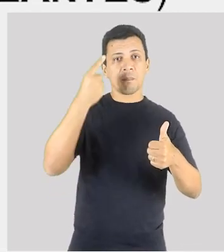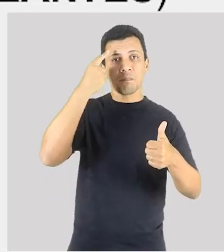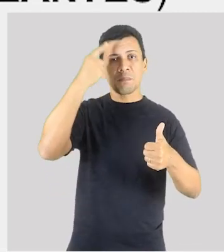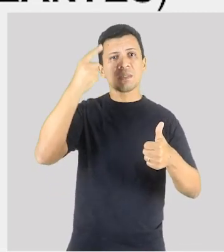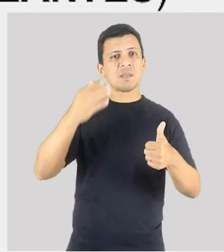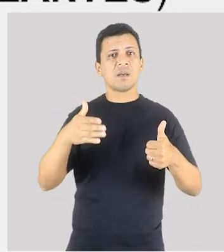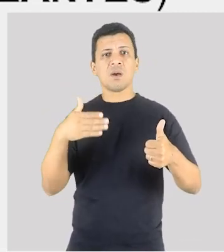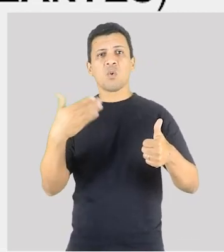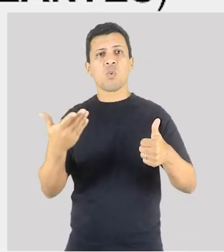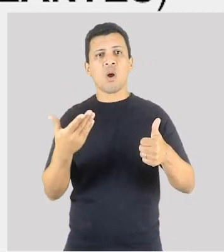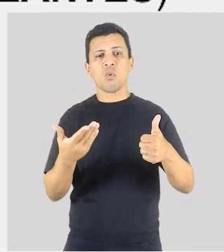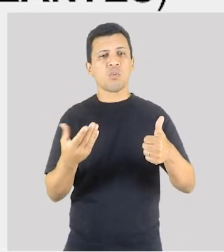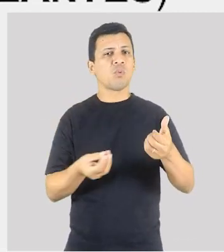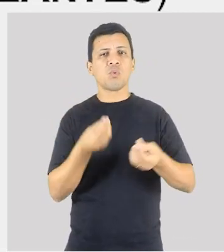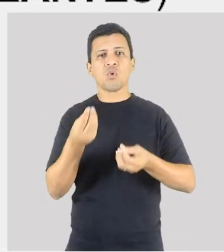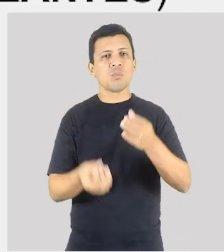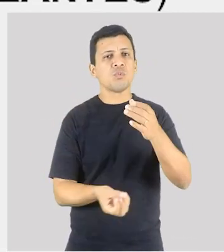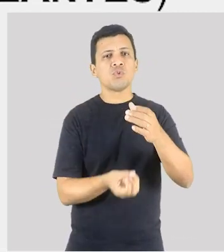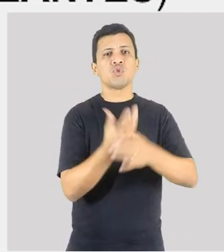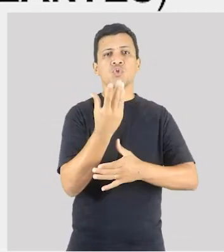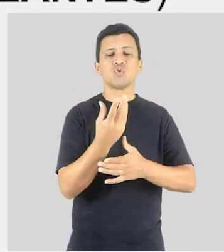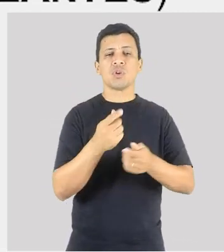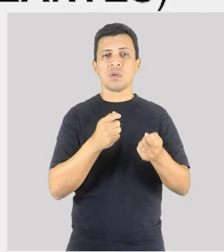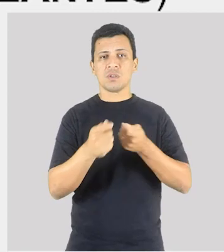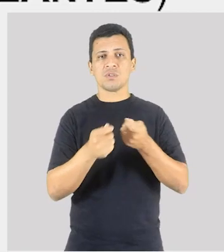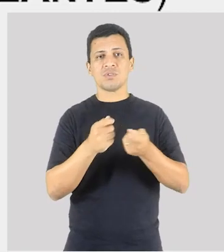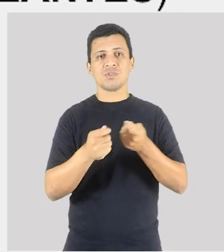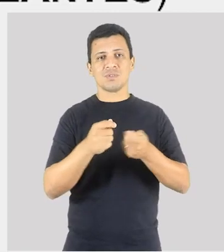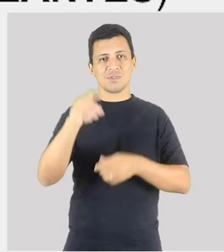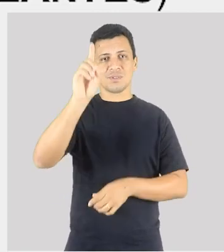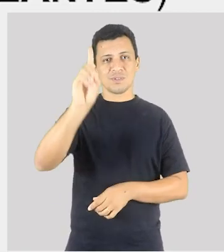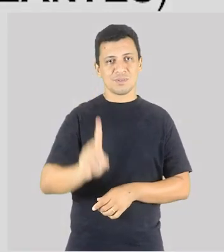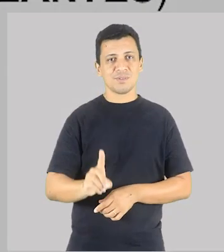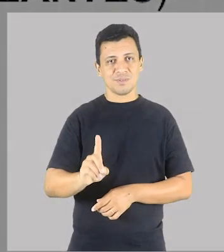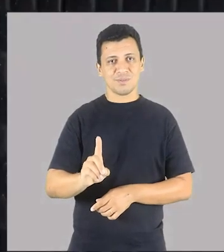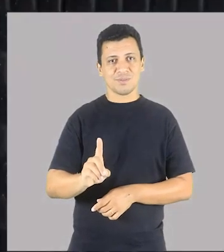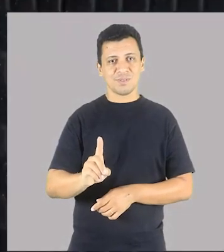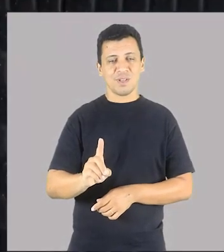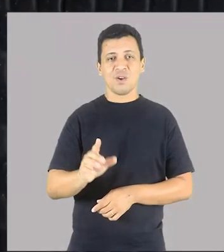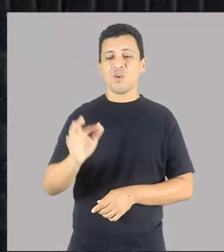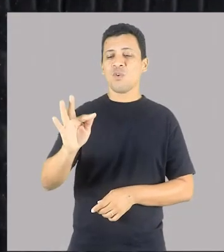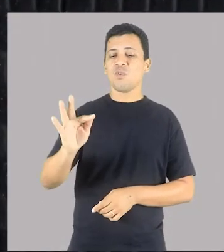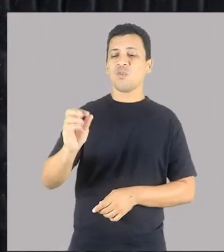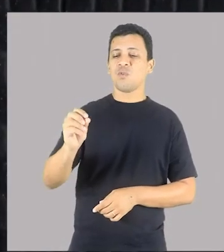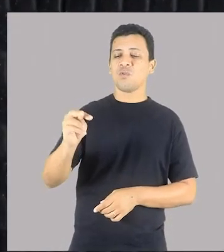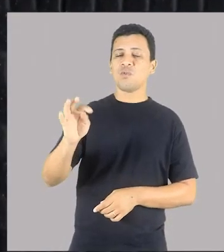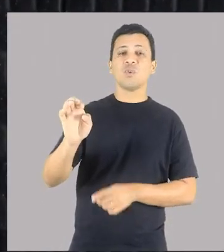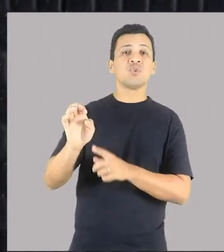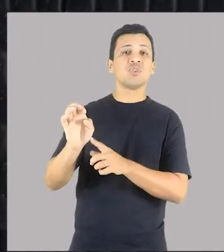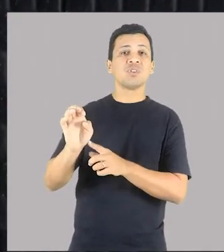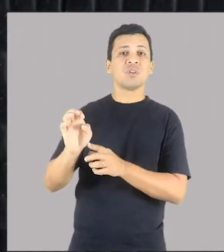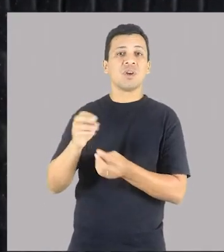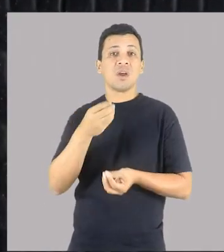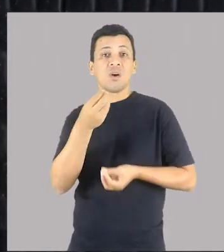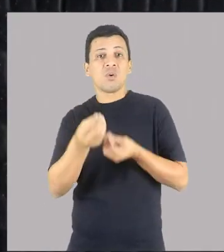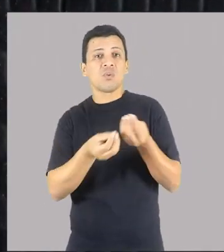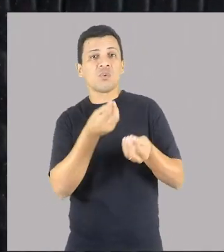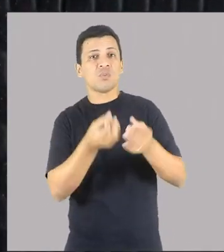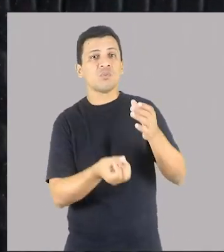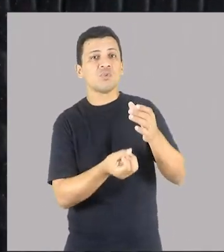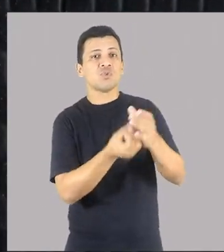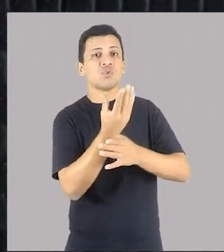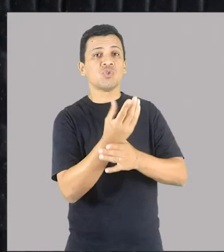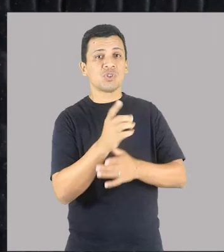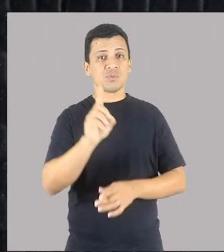quais são as fontes do direito administrativo. Quando falamos em fontes, estamos querendo dizer origem, de onde surge esse